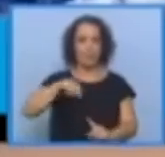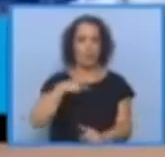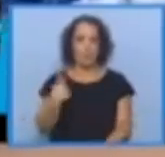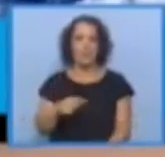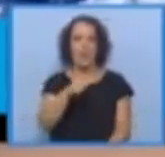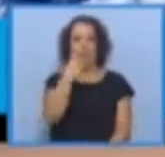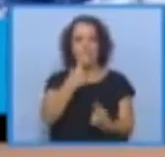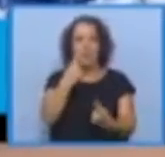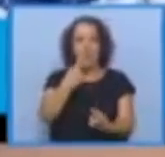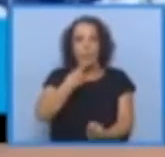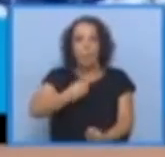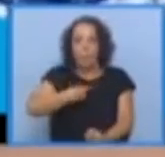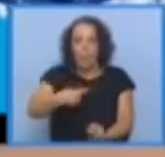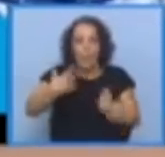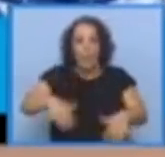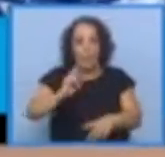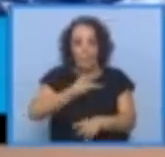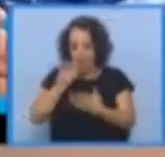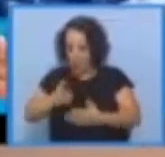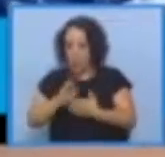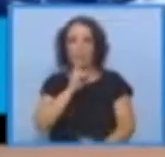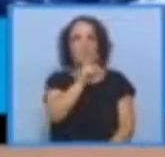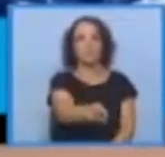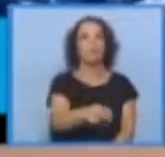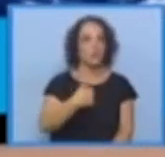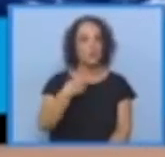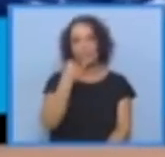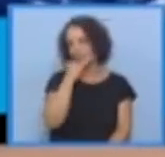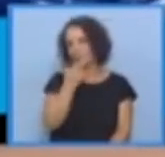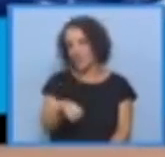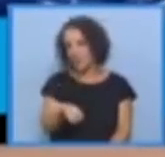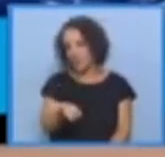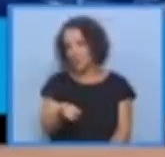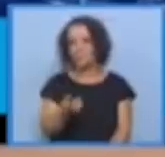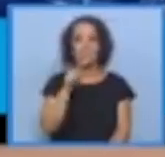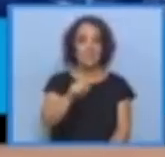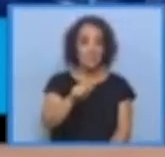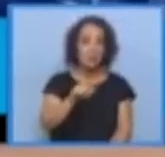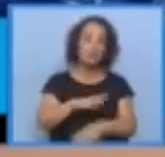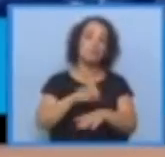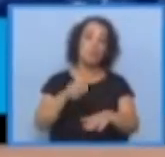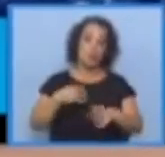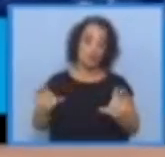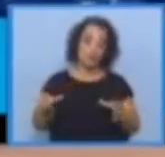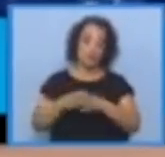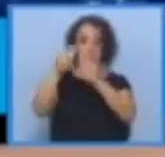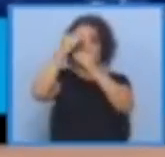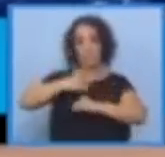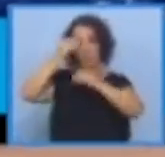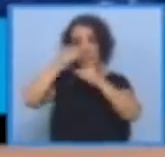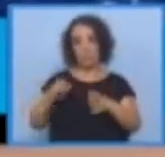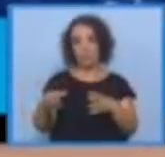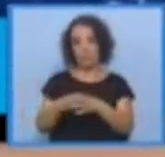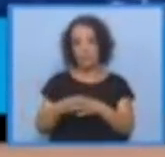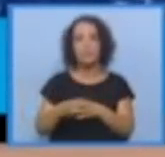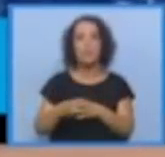mais incríveis e a gente tem que estudar para poder dar uma resposta. Sou muito feliz. Portanto, isso também deve muito à congregação que me formou, que foi a Congregação do